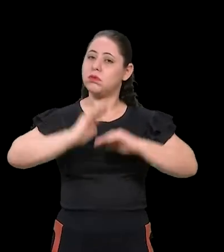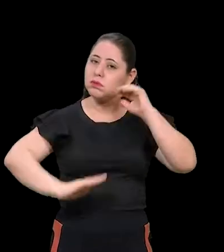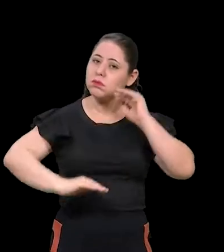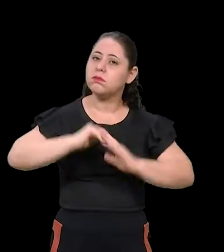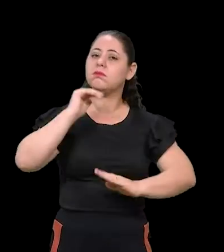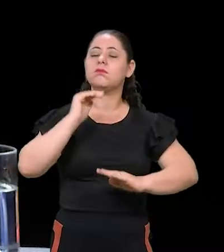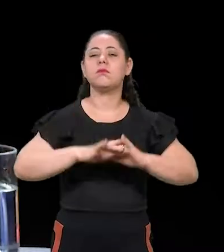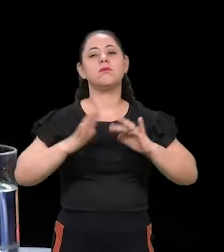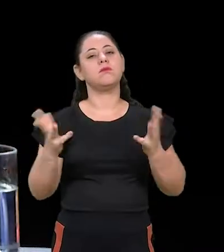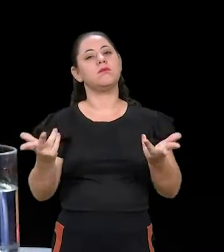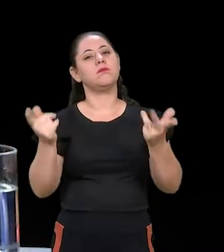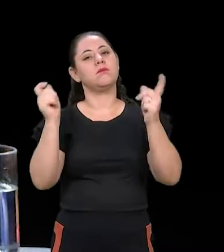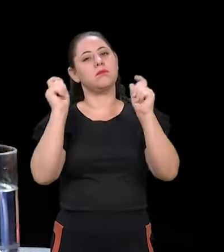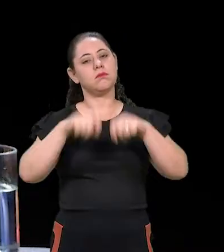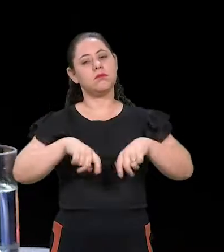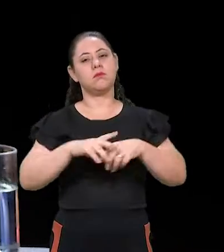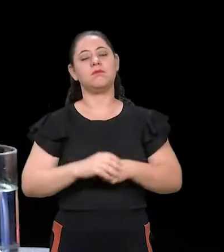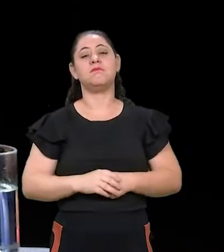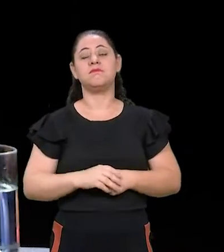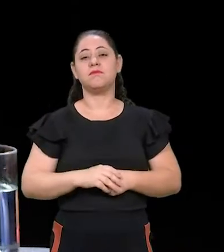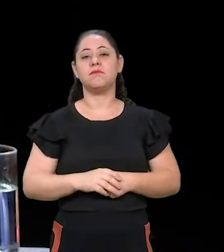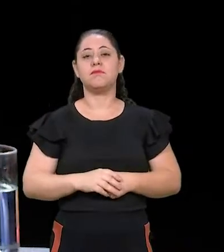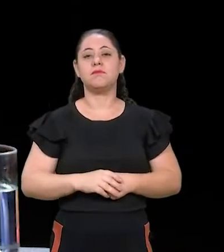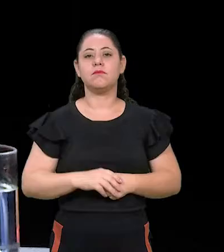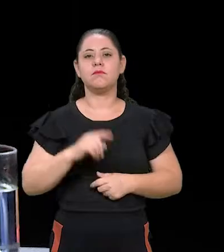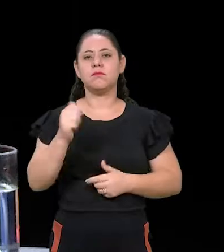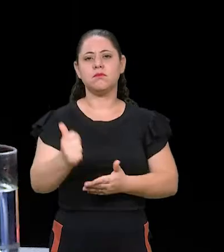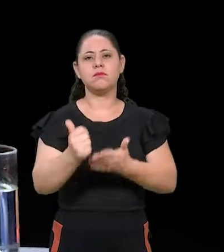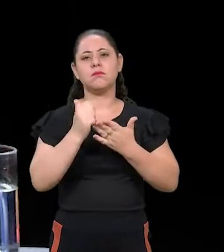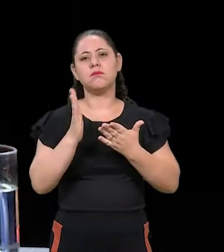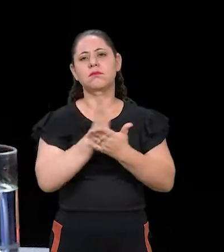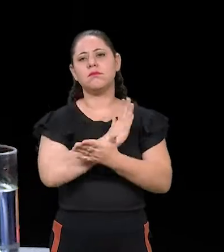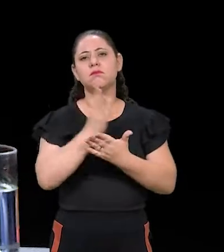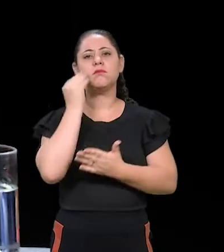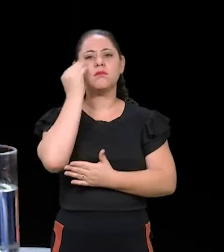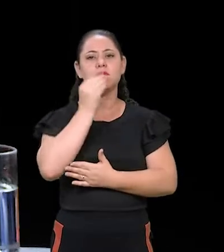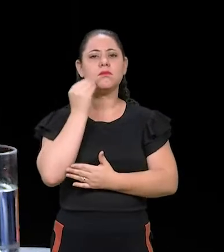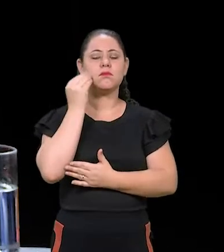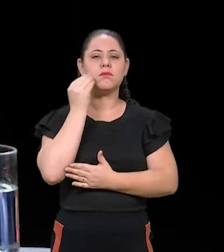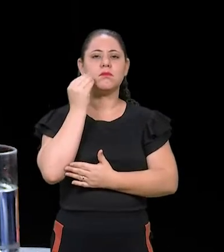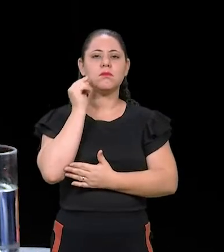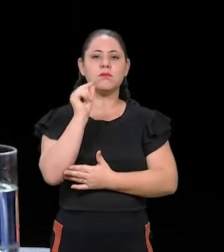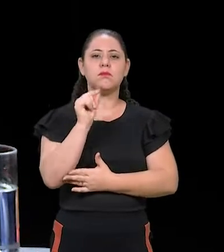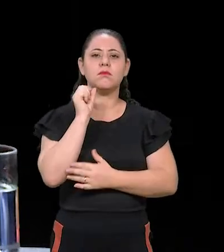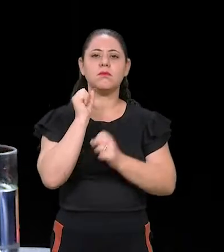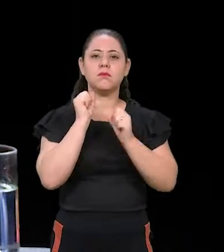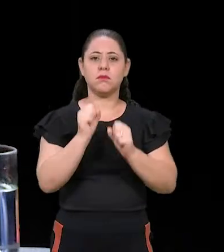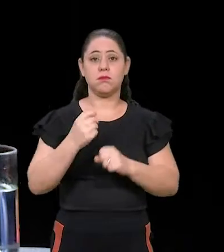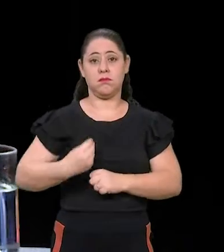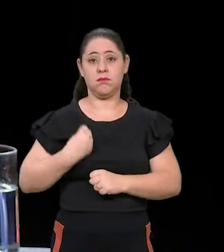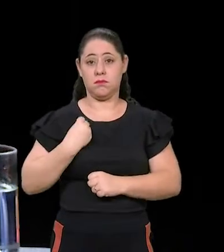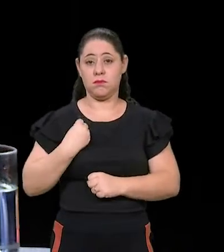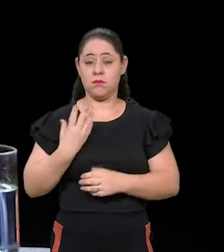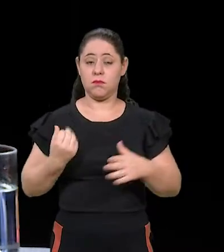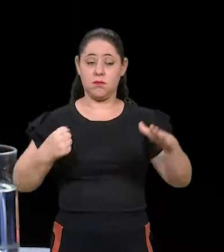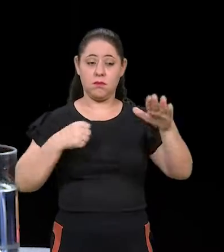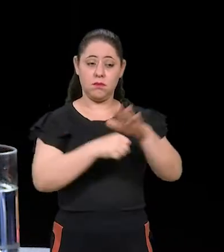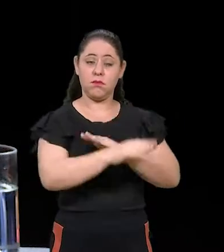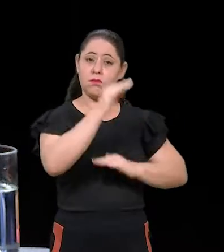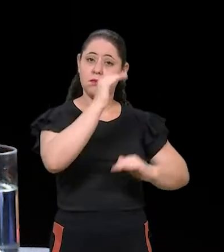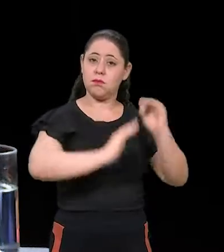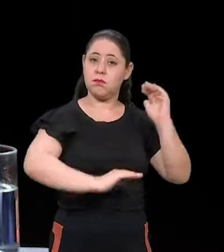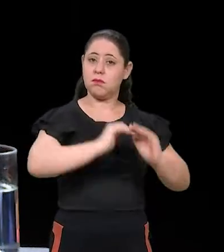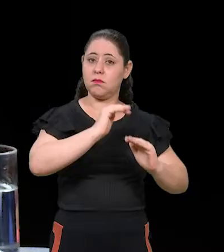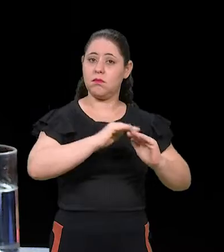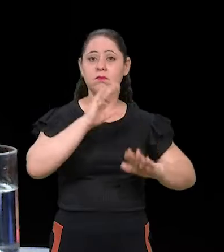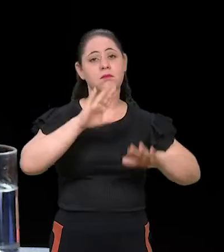vai para frente, vamos embora. E te trouxe alguma bagagem, por exemplo, que você pudesse incorporar nessa vida profissional também? Porque a gente sabe que às vezes as demandas, né,